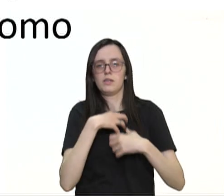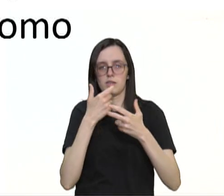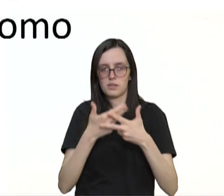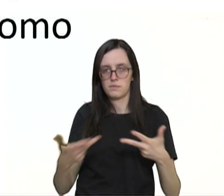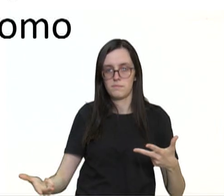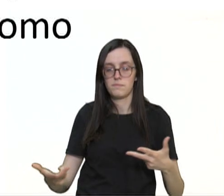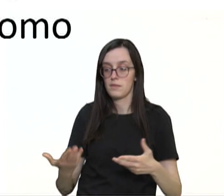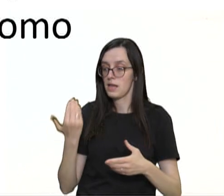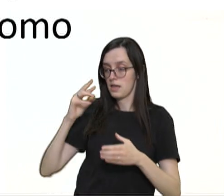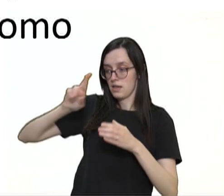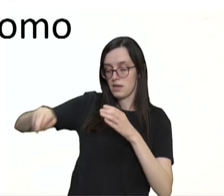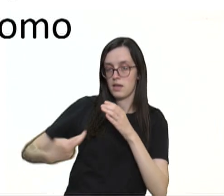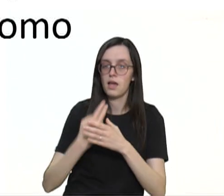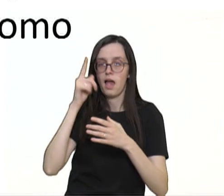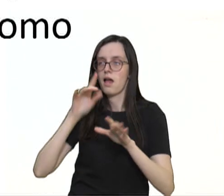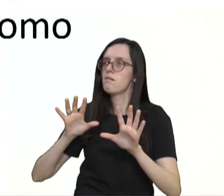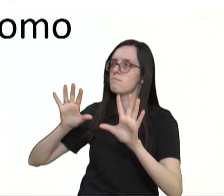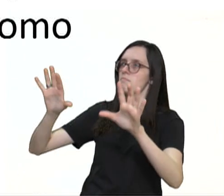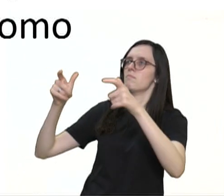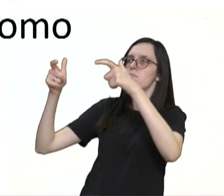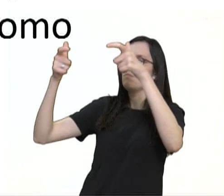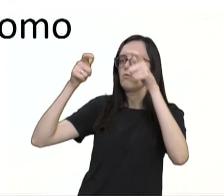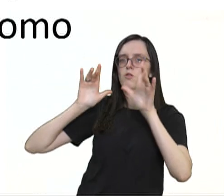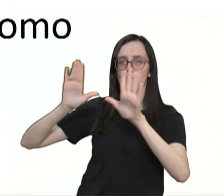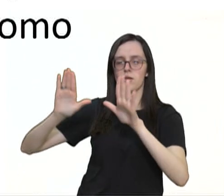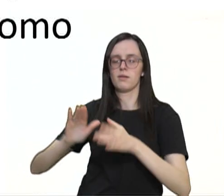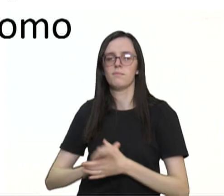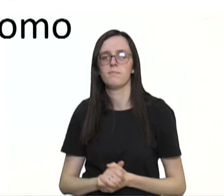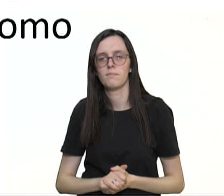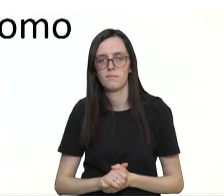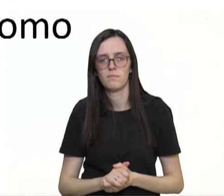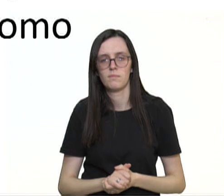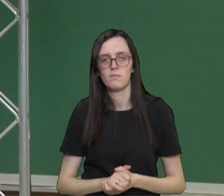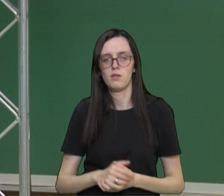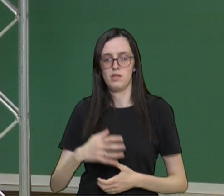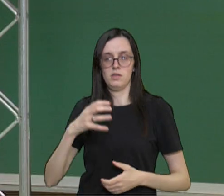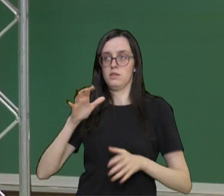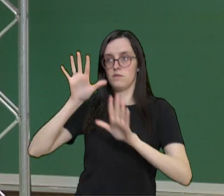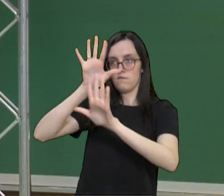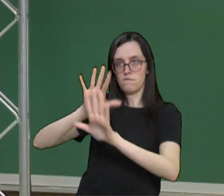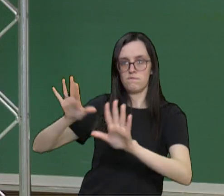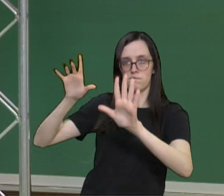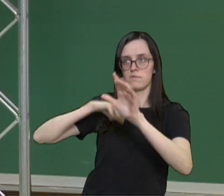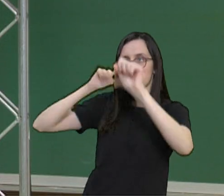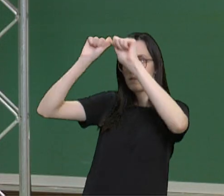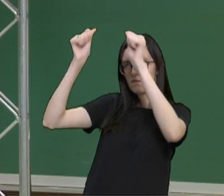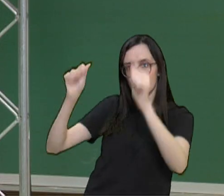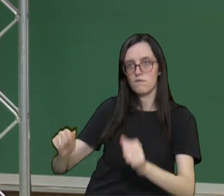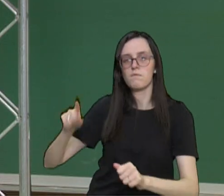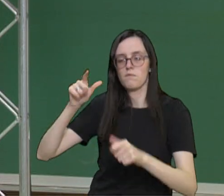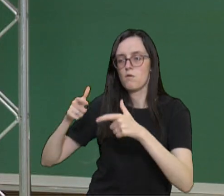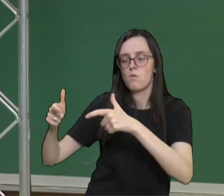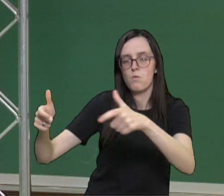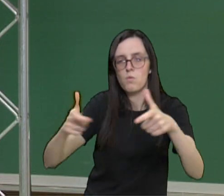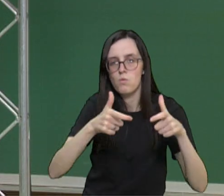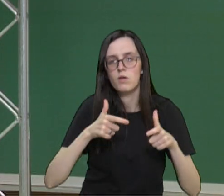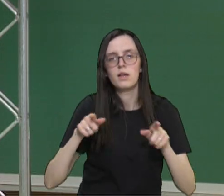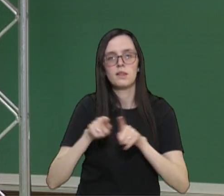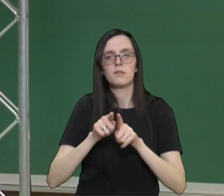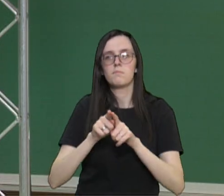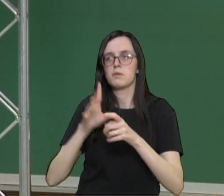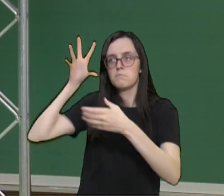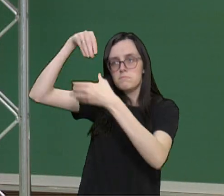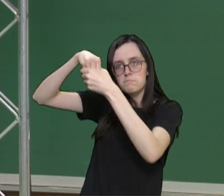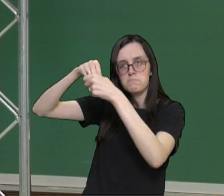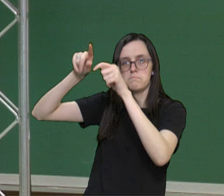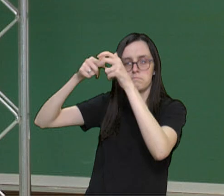ligada à obra arquitetônica como parte de suas composições. Forma, espaço, volume. Perspectiva ainda fala com projeto, ou arquitetura, né?